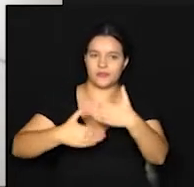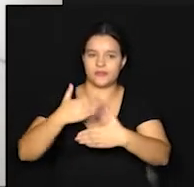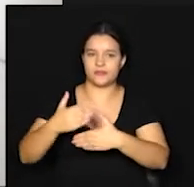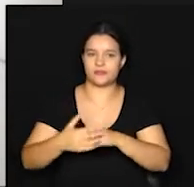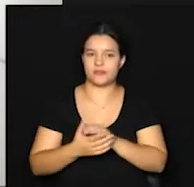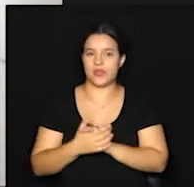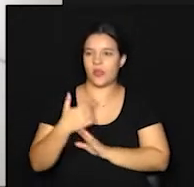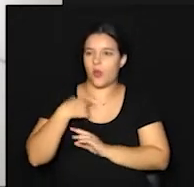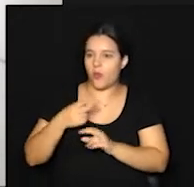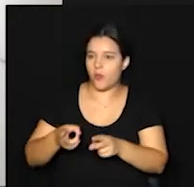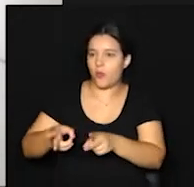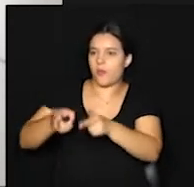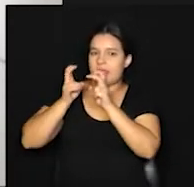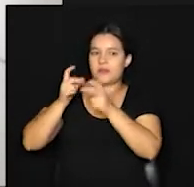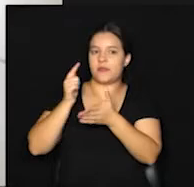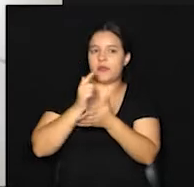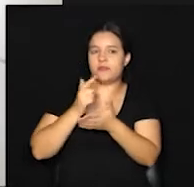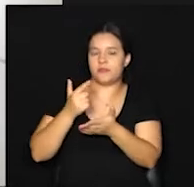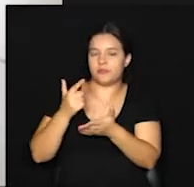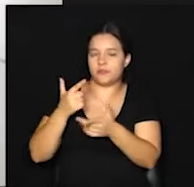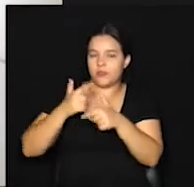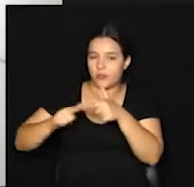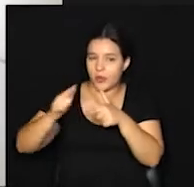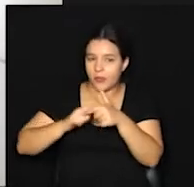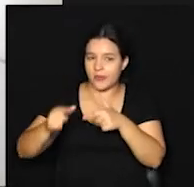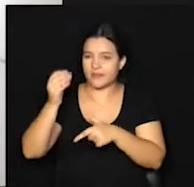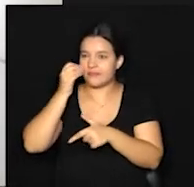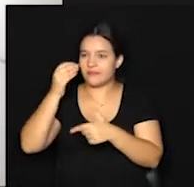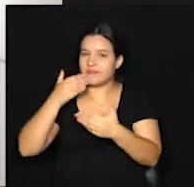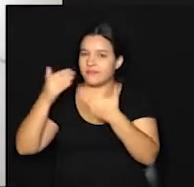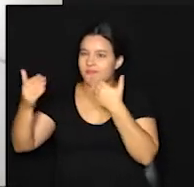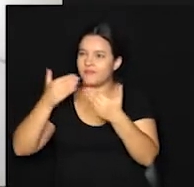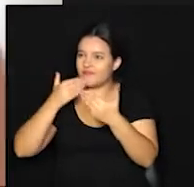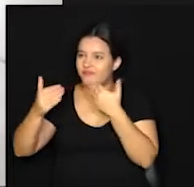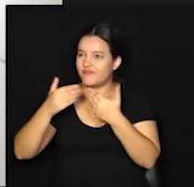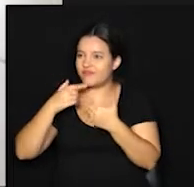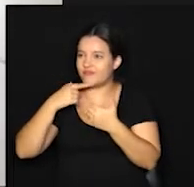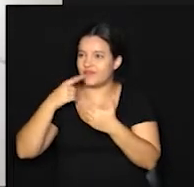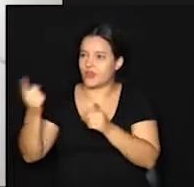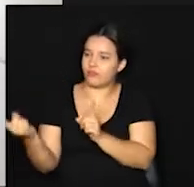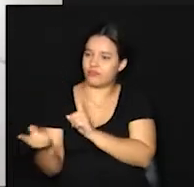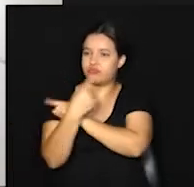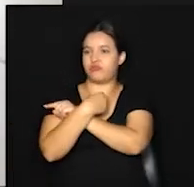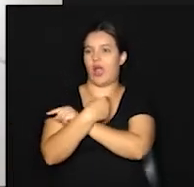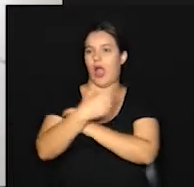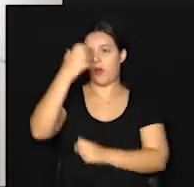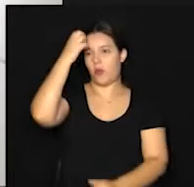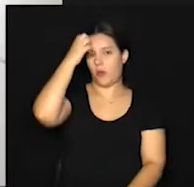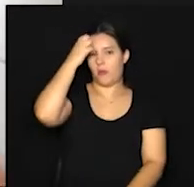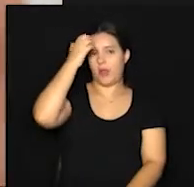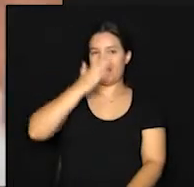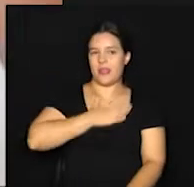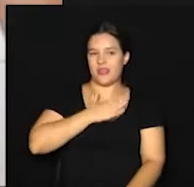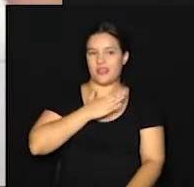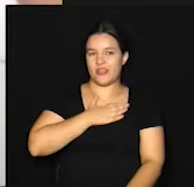eu detectava alguma coisa errada, e eu ia conversar, era sempre, no final era eu que estava errada. E eu não sei como é que ele conseguia dar um